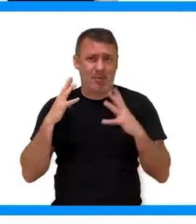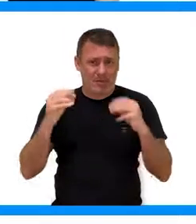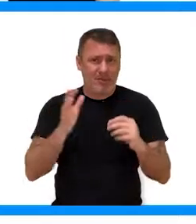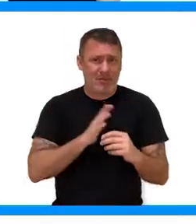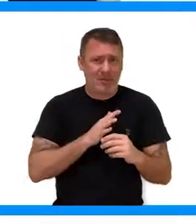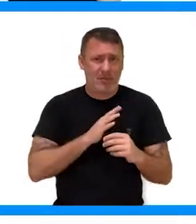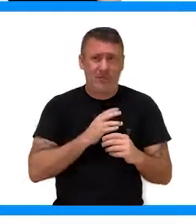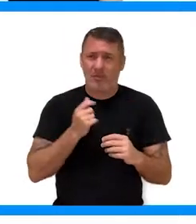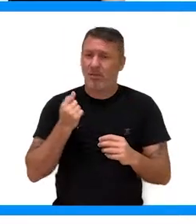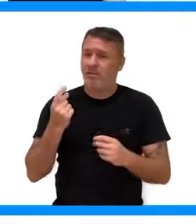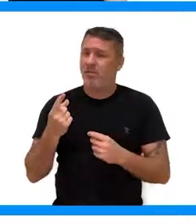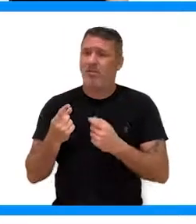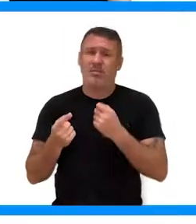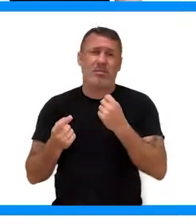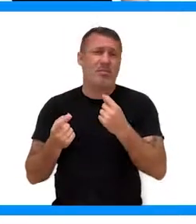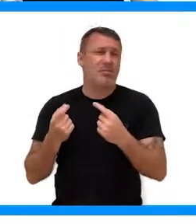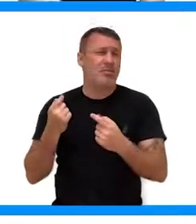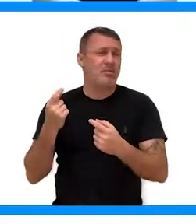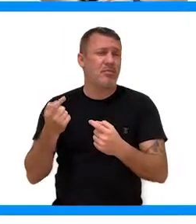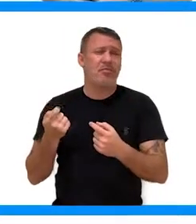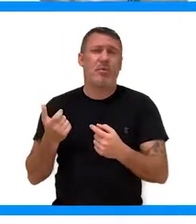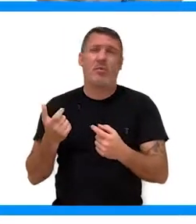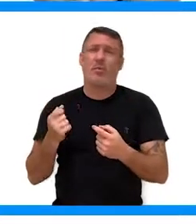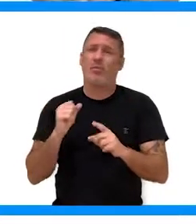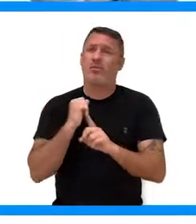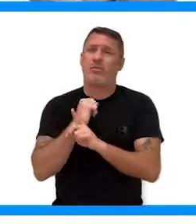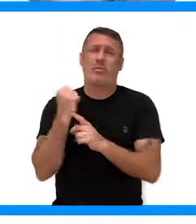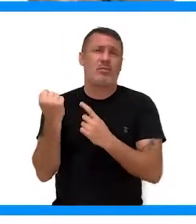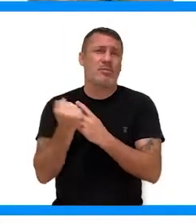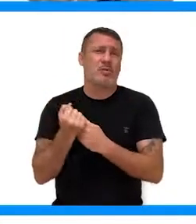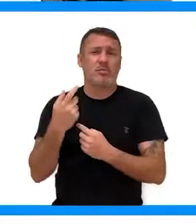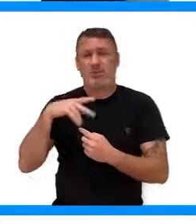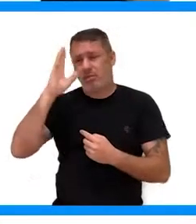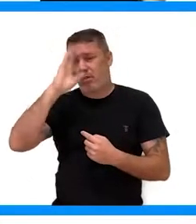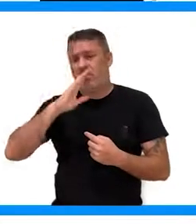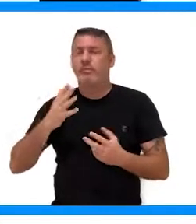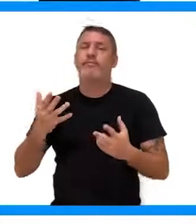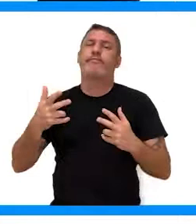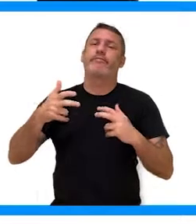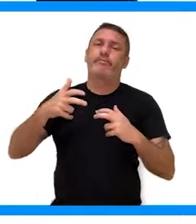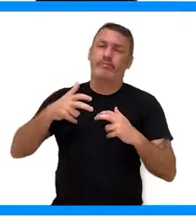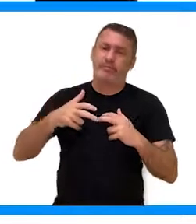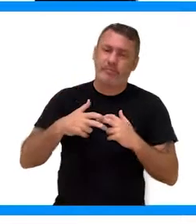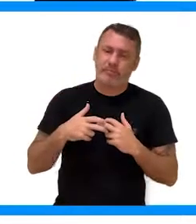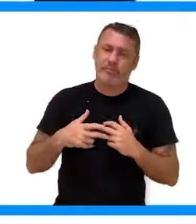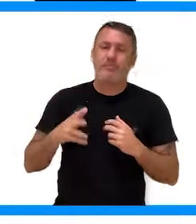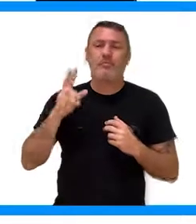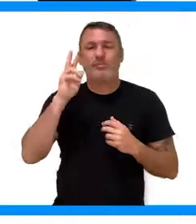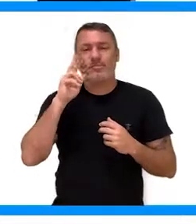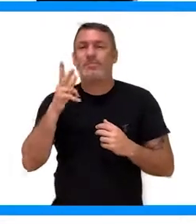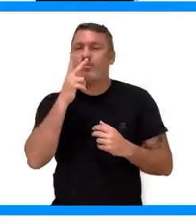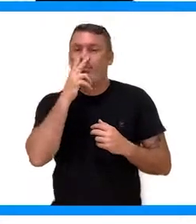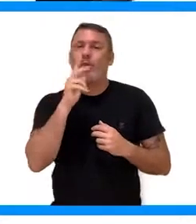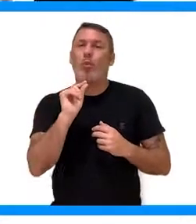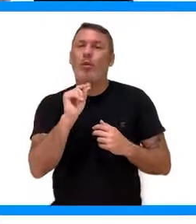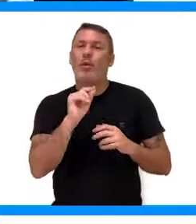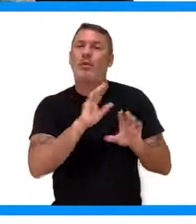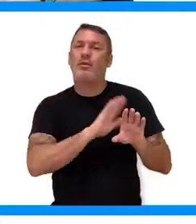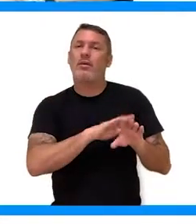parte seleta, mínima da sociedade brasileira. Então, mais uma vez, você tem